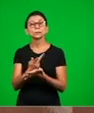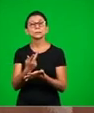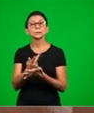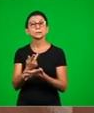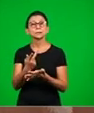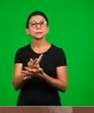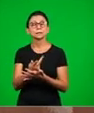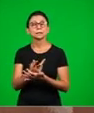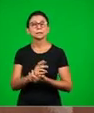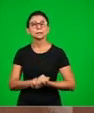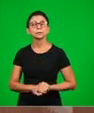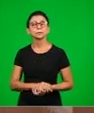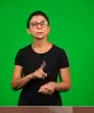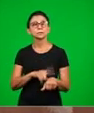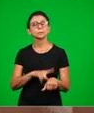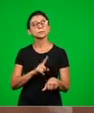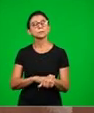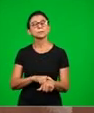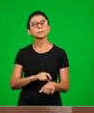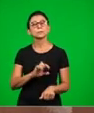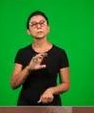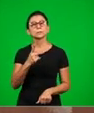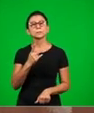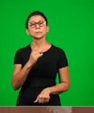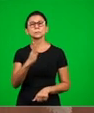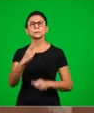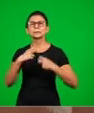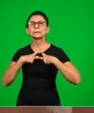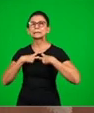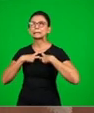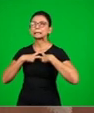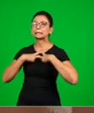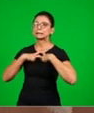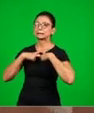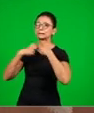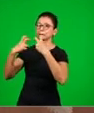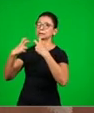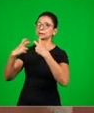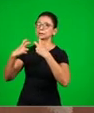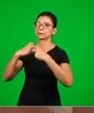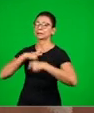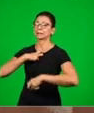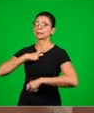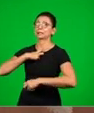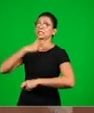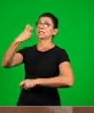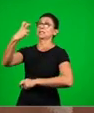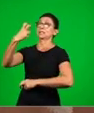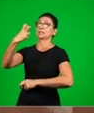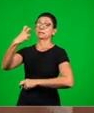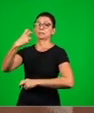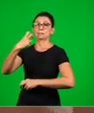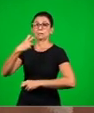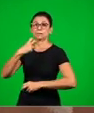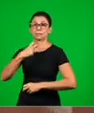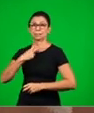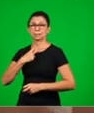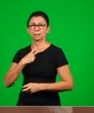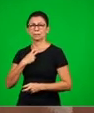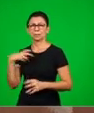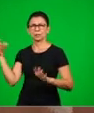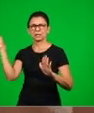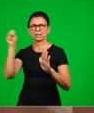quando Abacuque clama, ele é um grito no meio dos